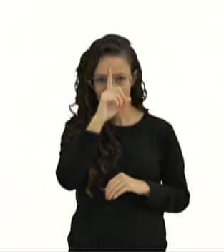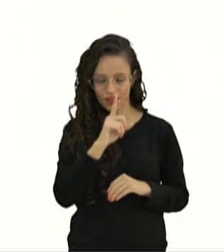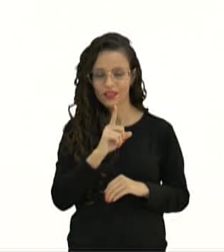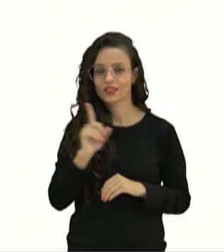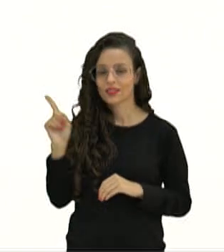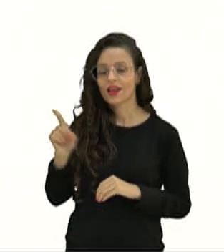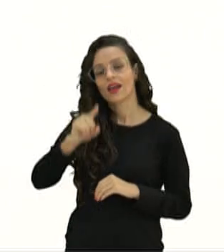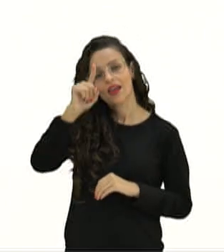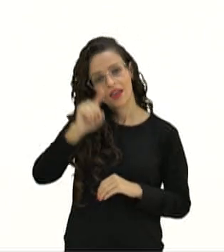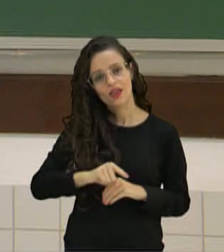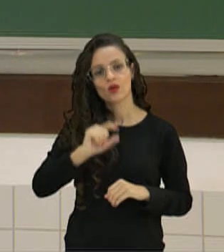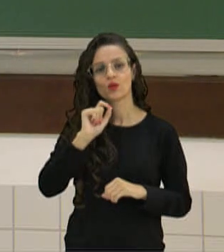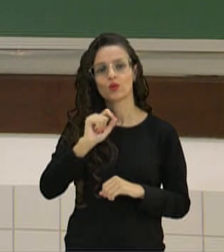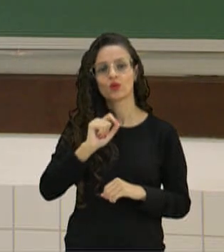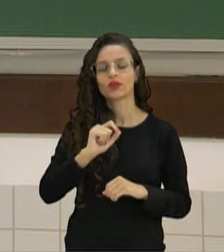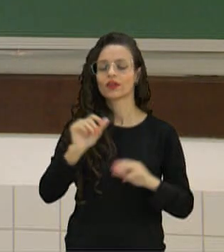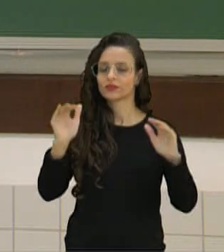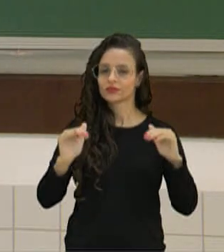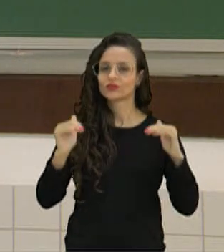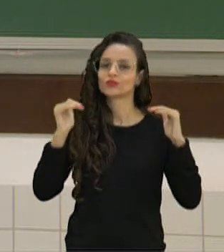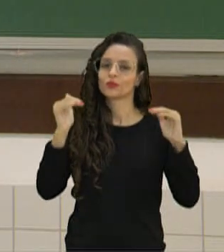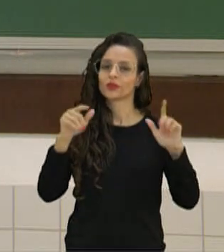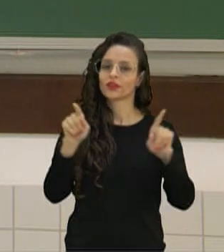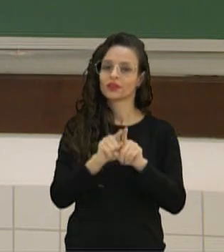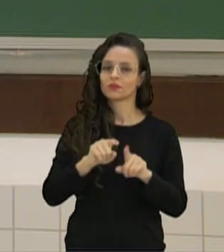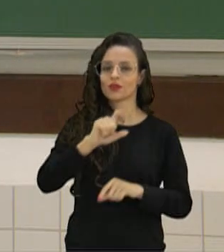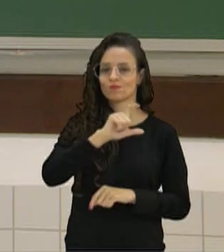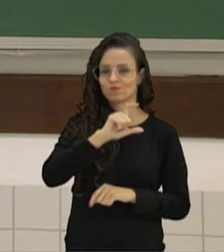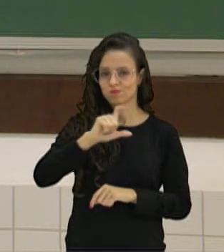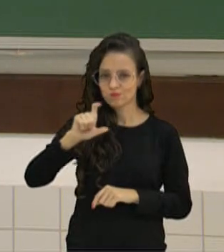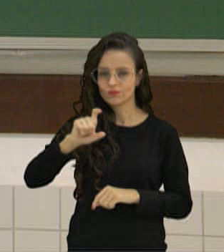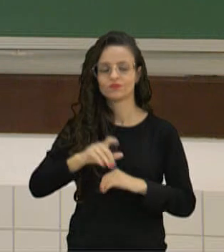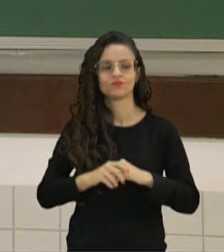vocês viram, o fator é dominante em relação ao fator verde.